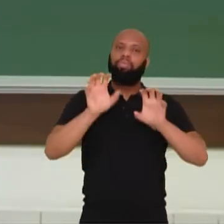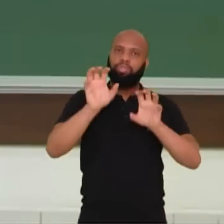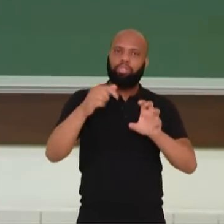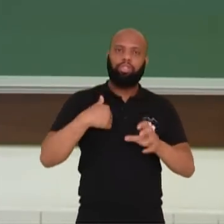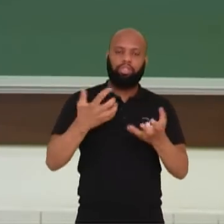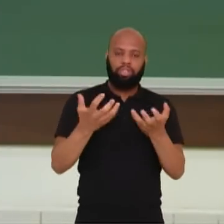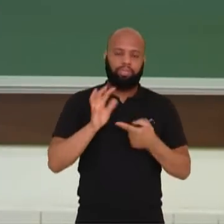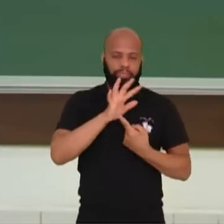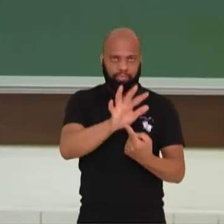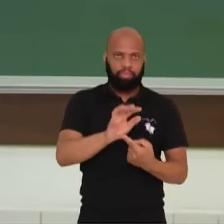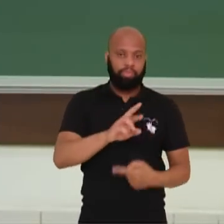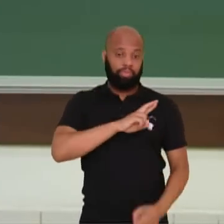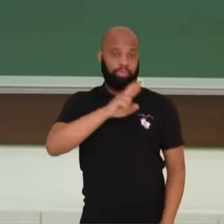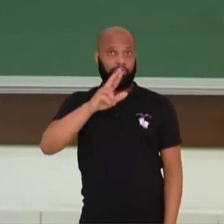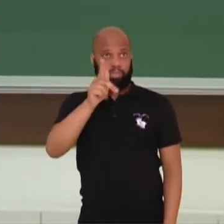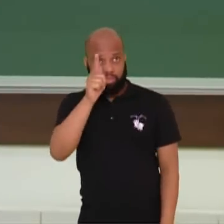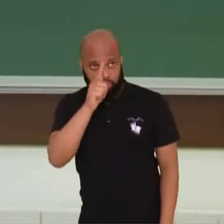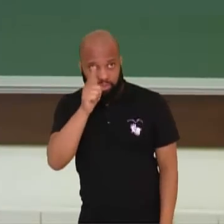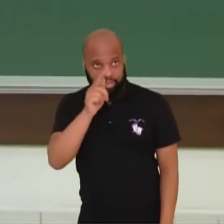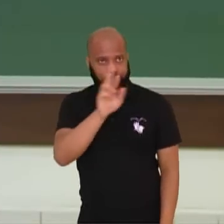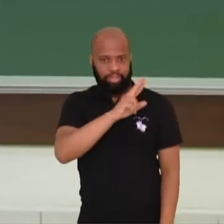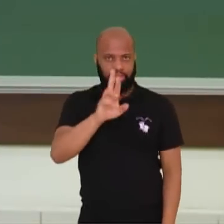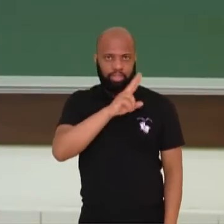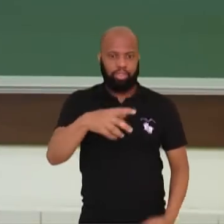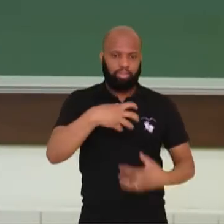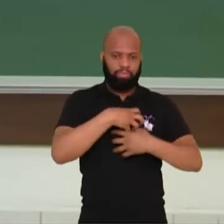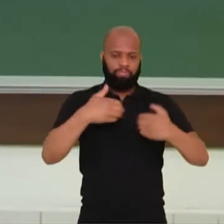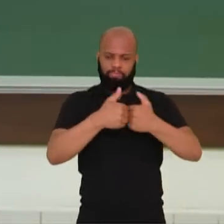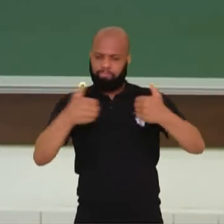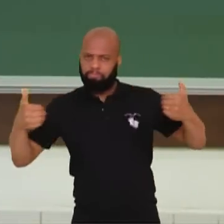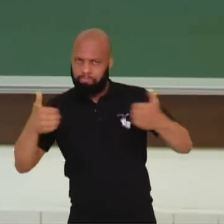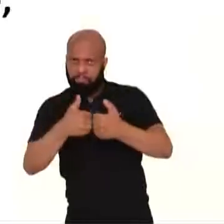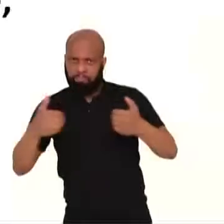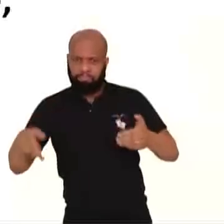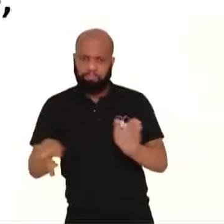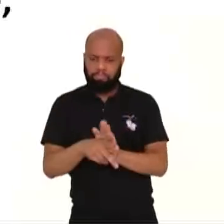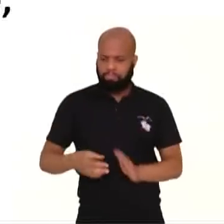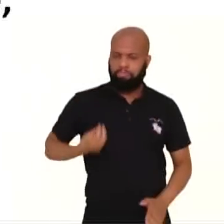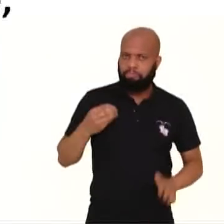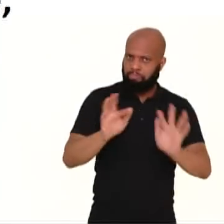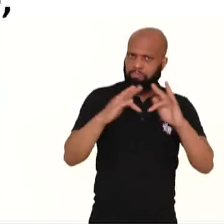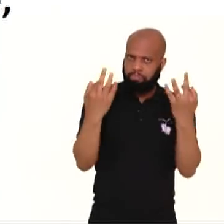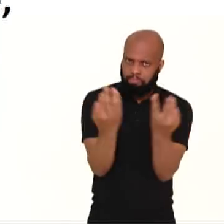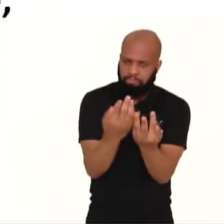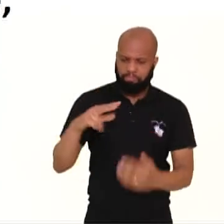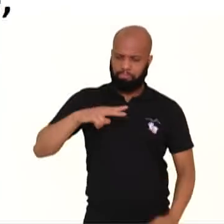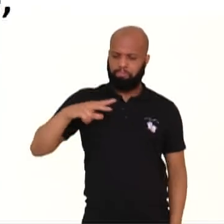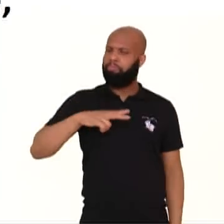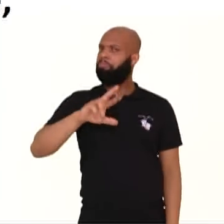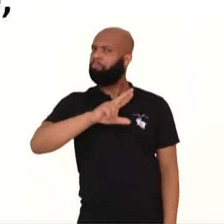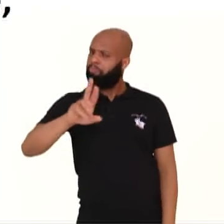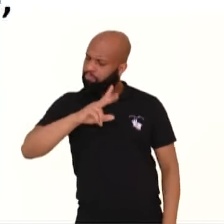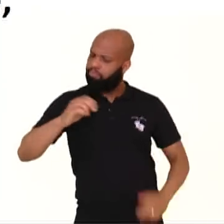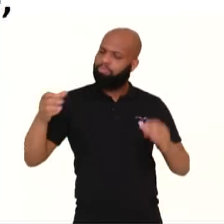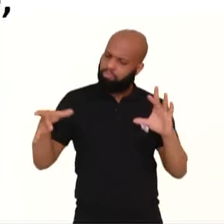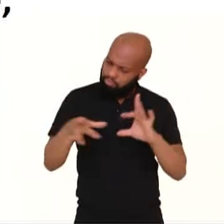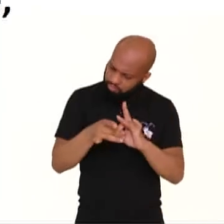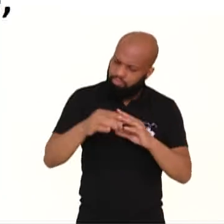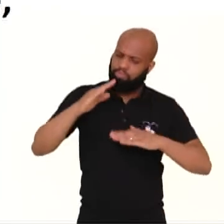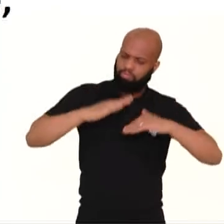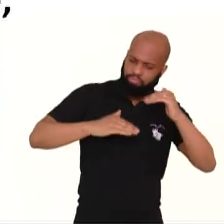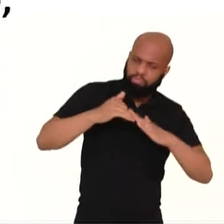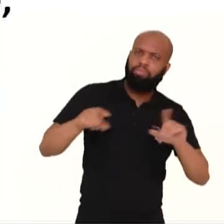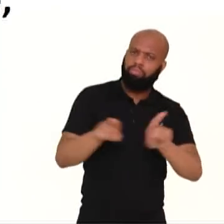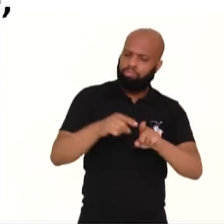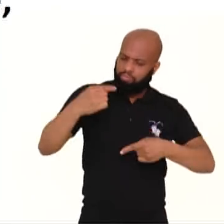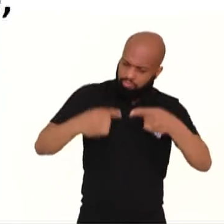quer dizer. A religião grega, ela não é um setor à parte, separado da vida familiar, pessoal, profissional, política ou